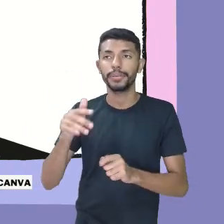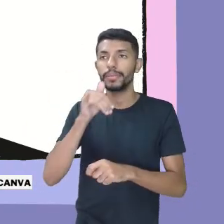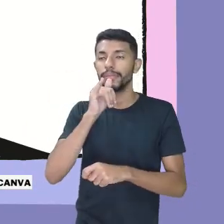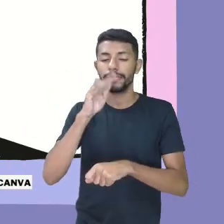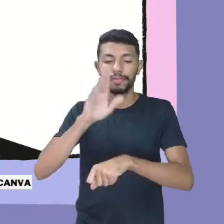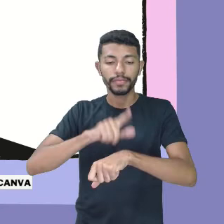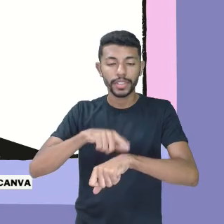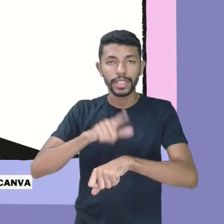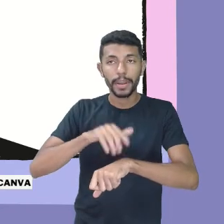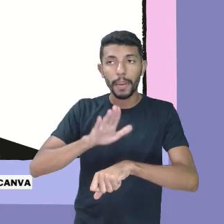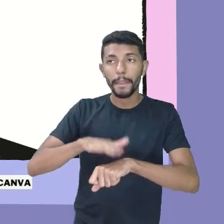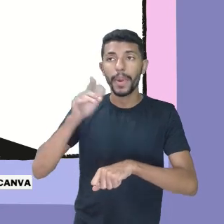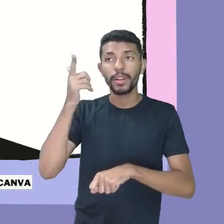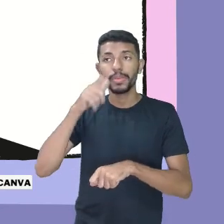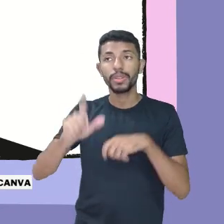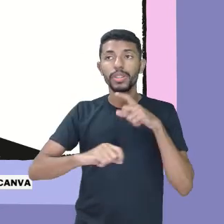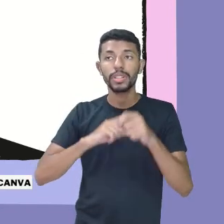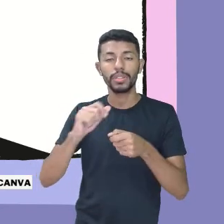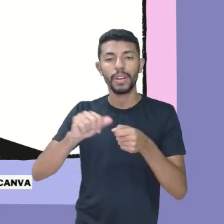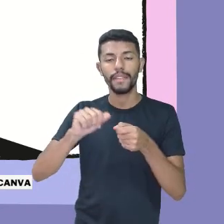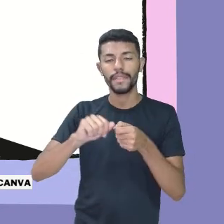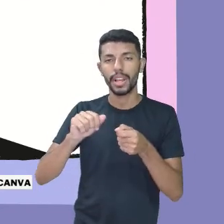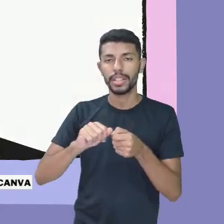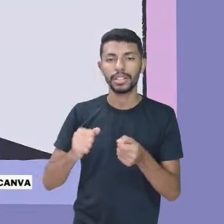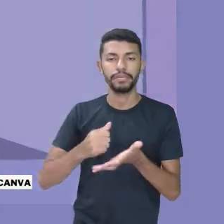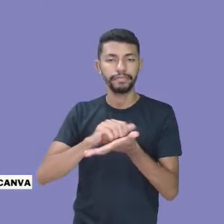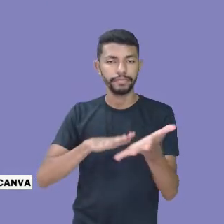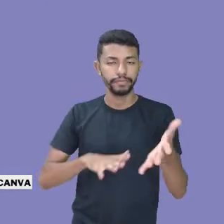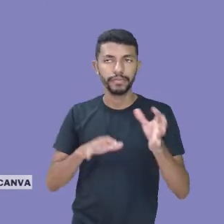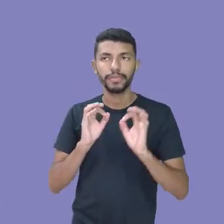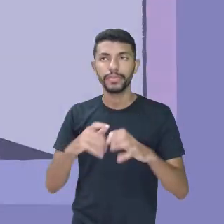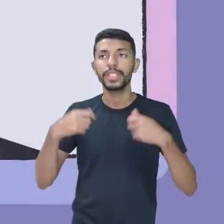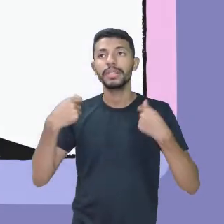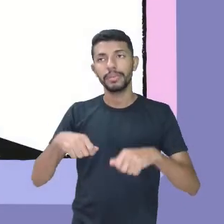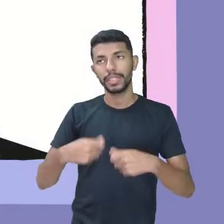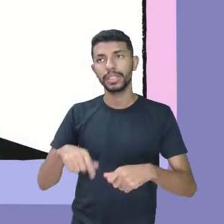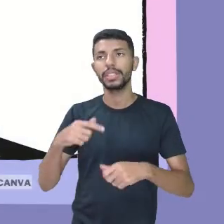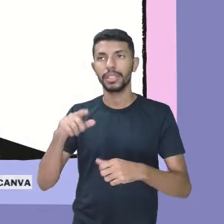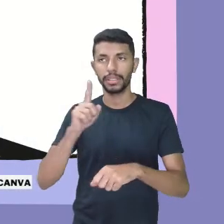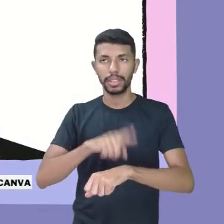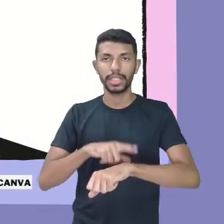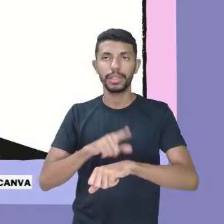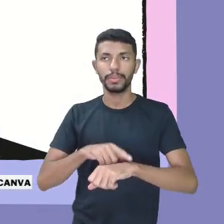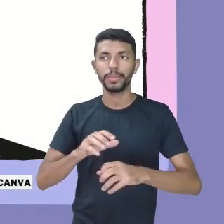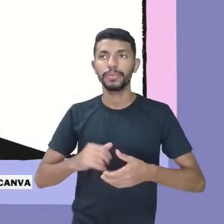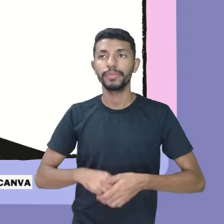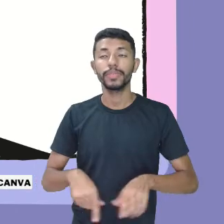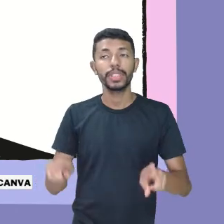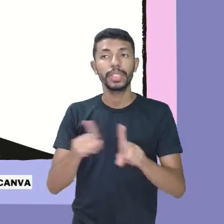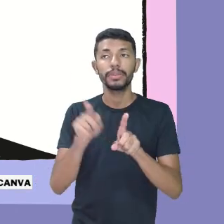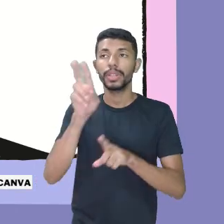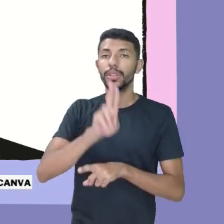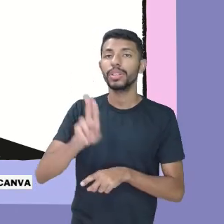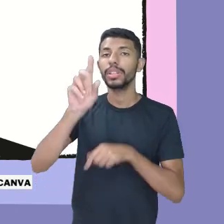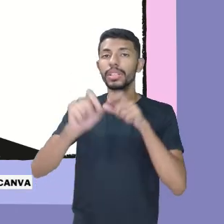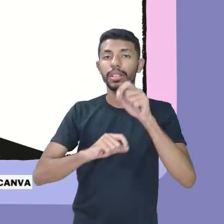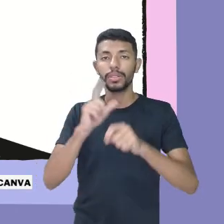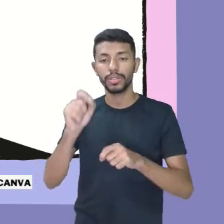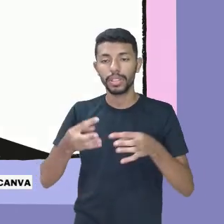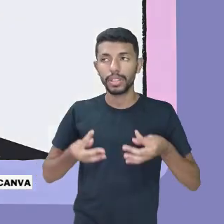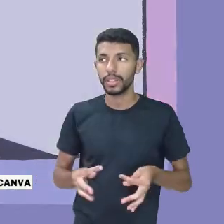tempo para o aluno cumprir suas tarefas, ele precisa desse tempo. Utilize